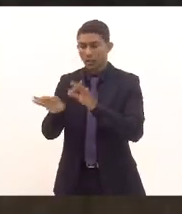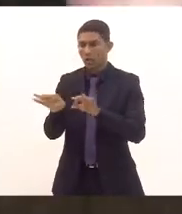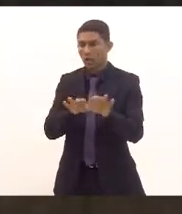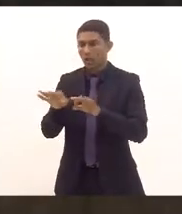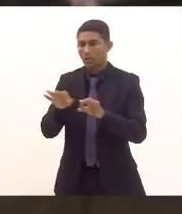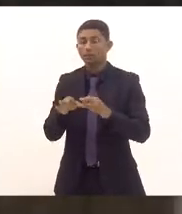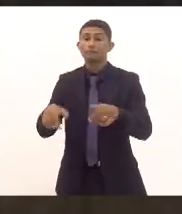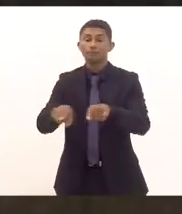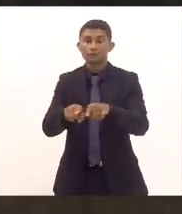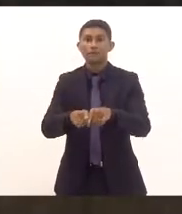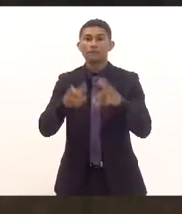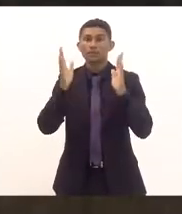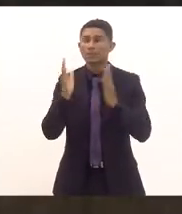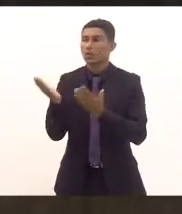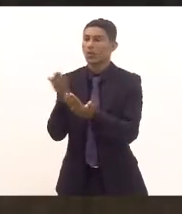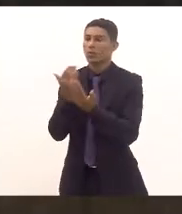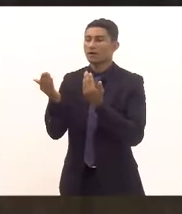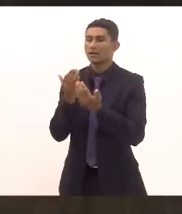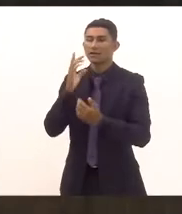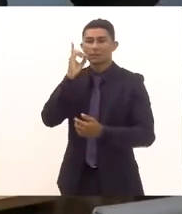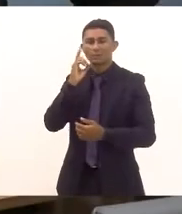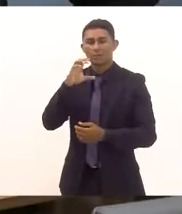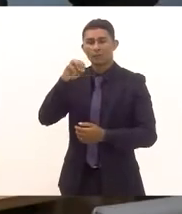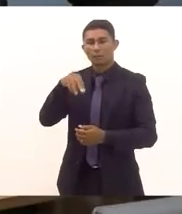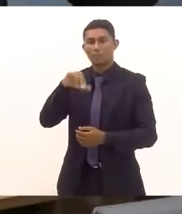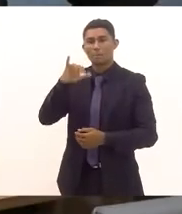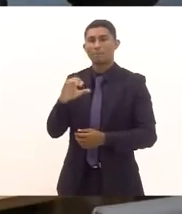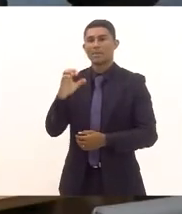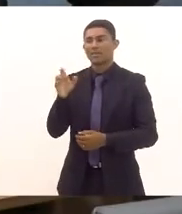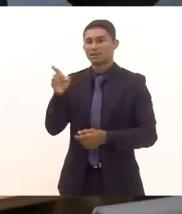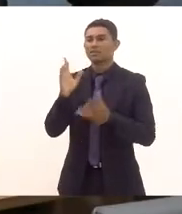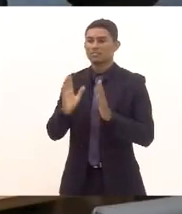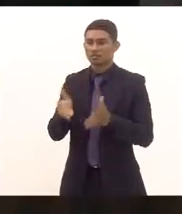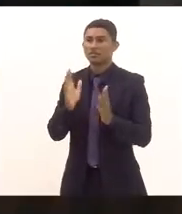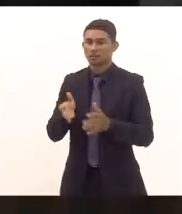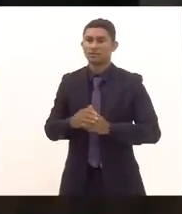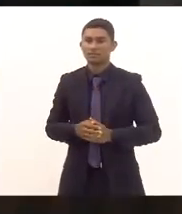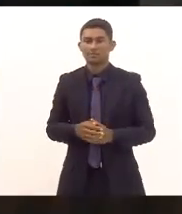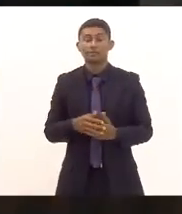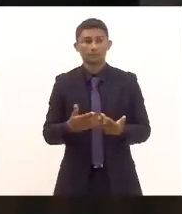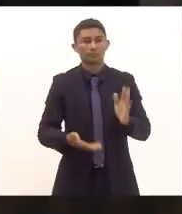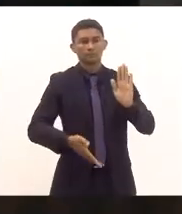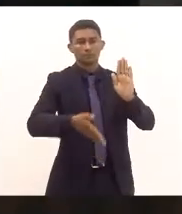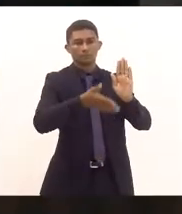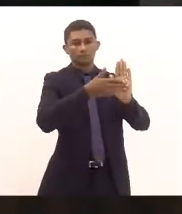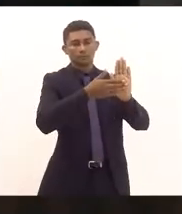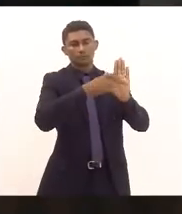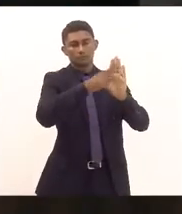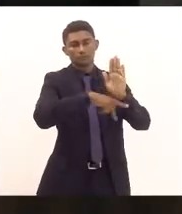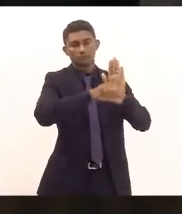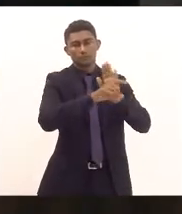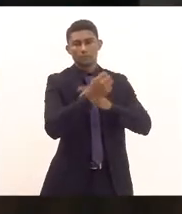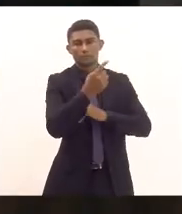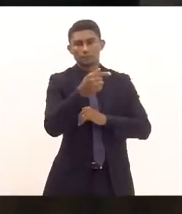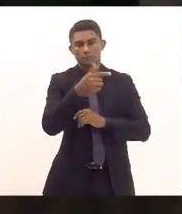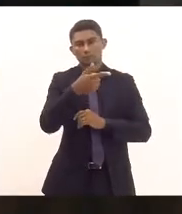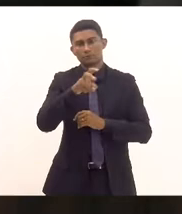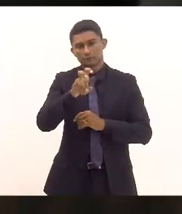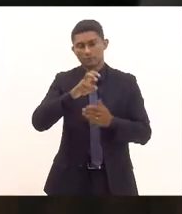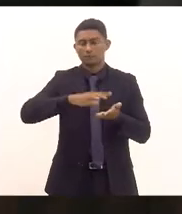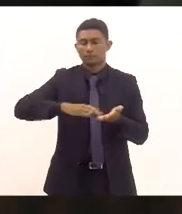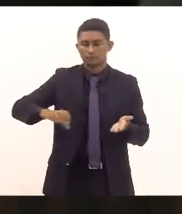isso muito com deputado Carlos minc no final de semana ok então retirado pele 1725 de